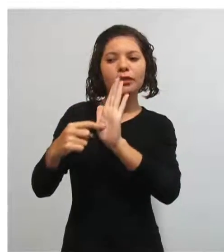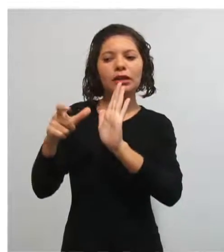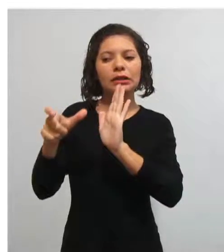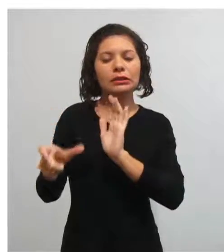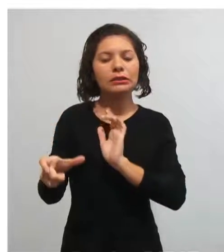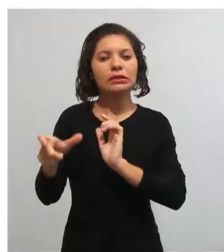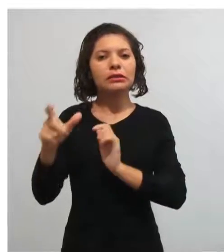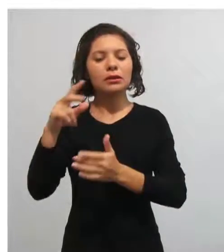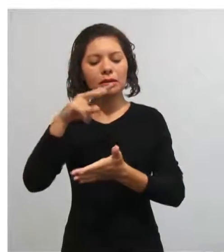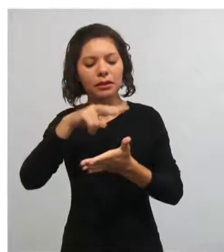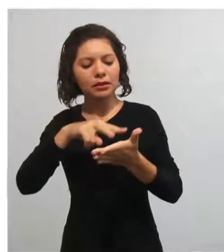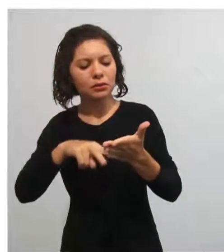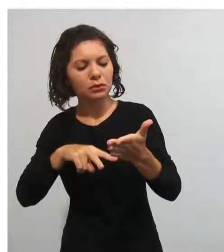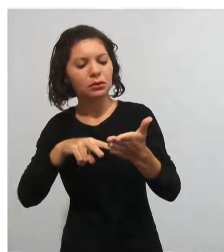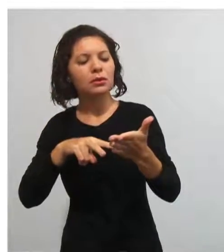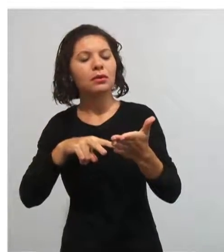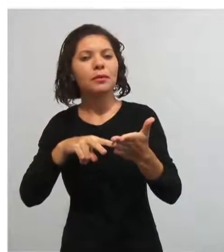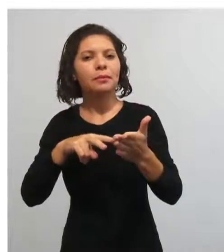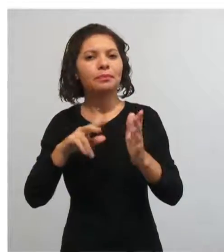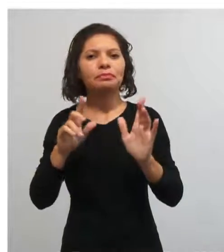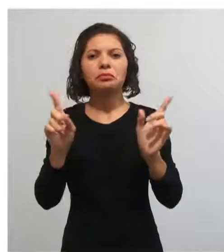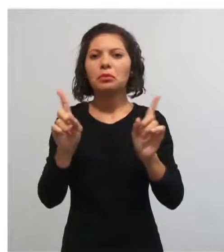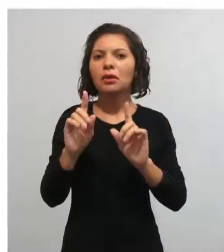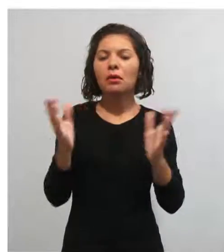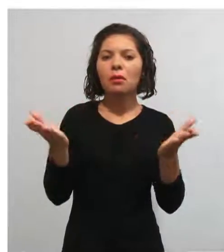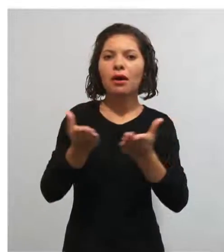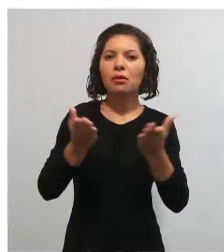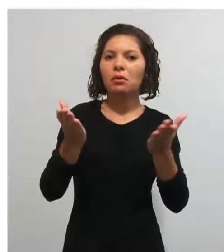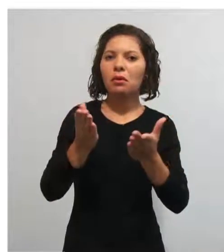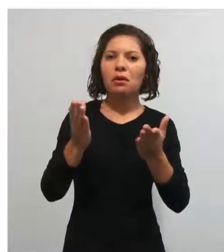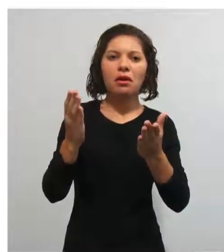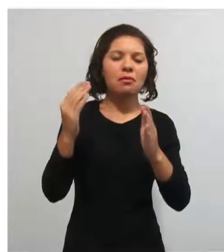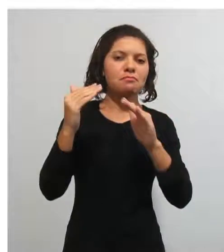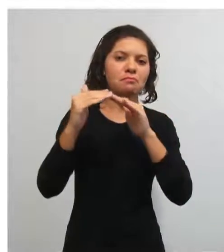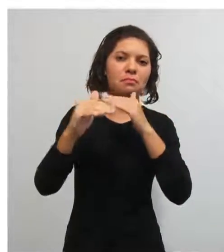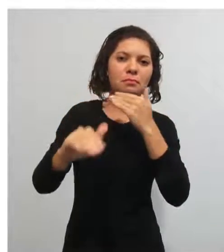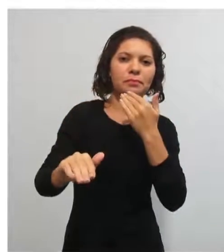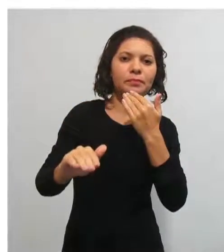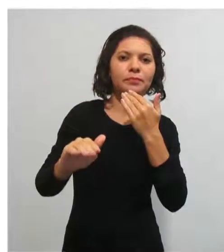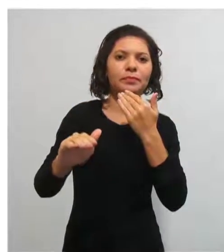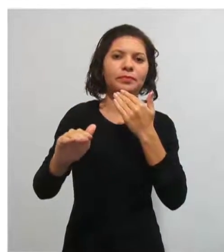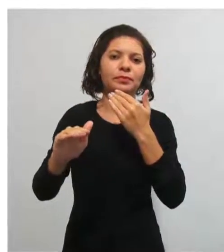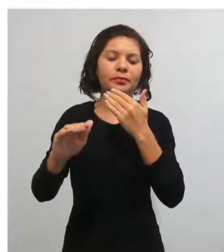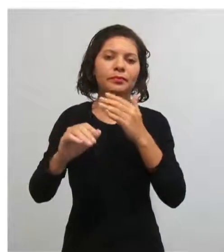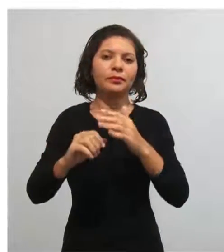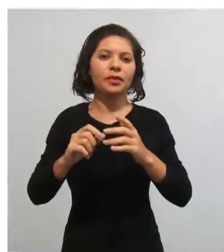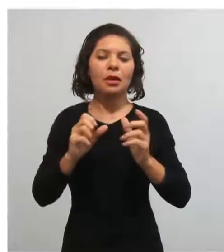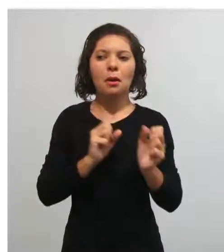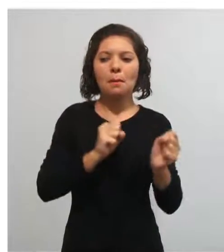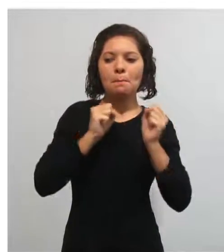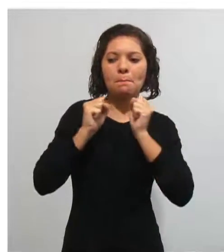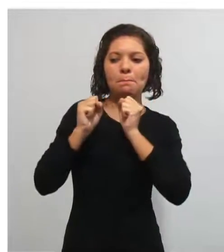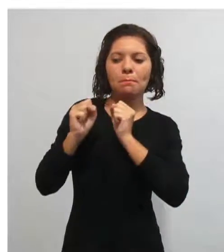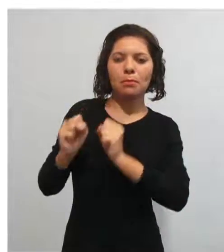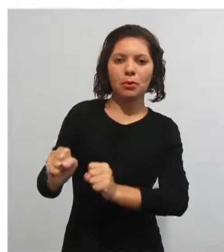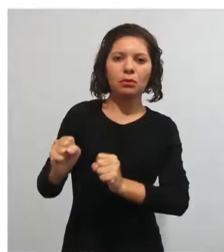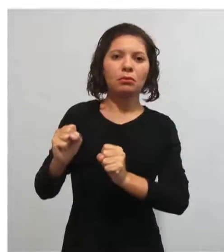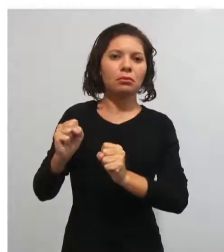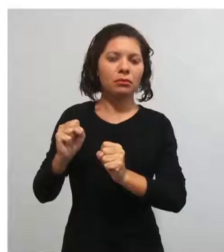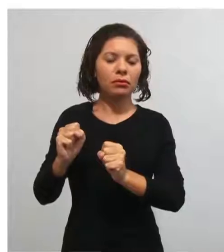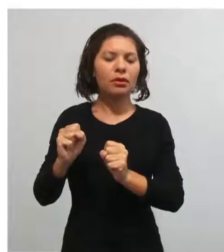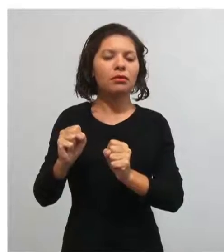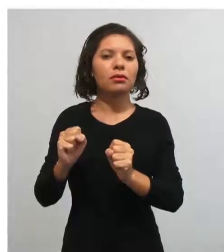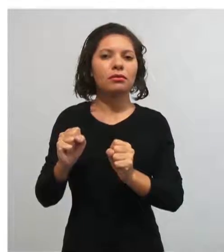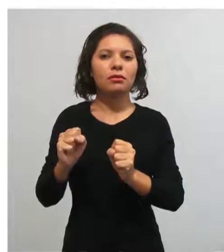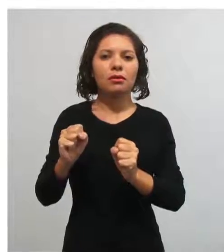a um sentido. Não, agora não se pode mais falar nisso em autor onipotente. Ele não tem o poder de controlar o sentido das